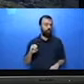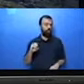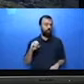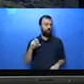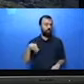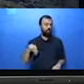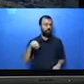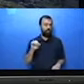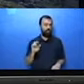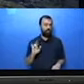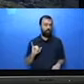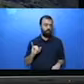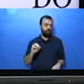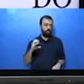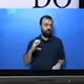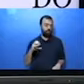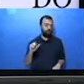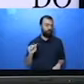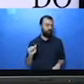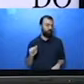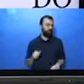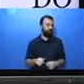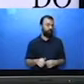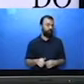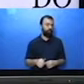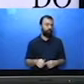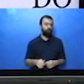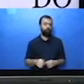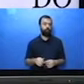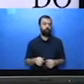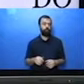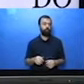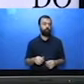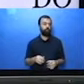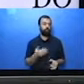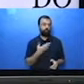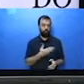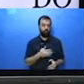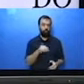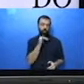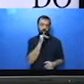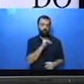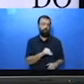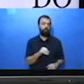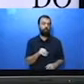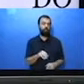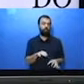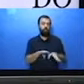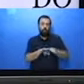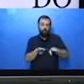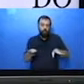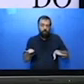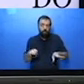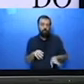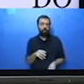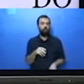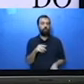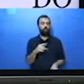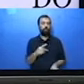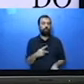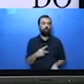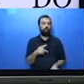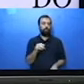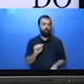vegetação e rios e água. A planície do Pantanal é outro exemplo. Ele compreende os estados do Mato